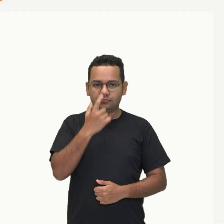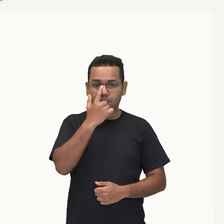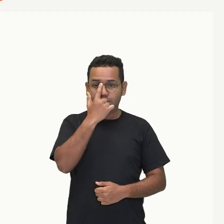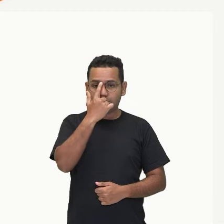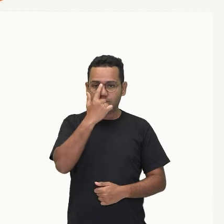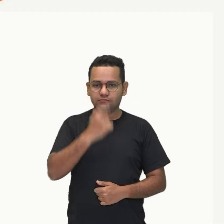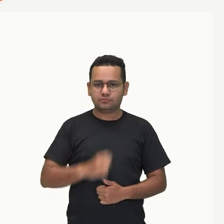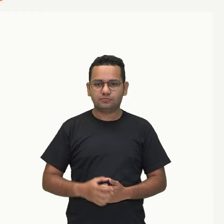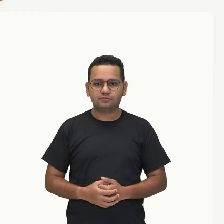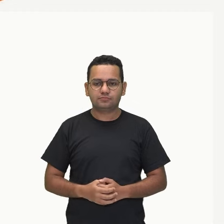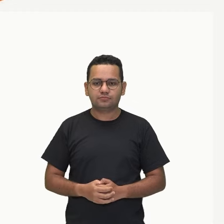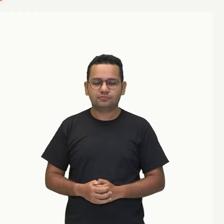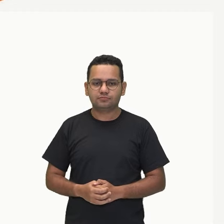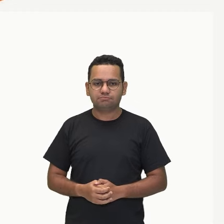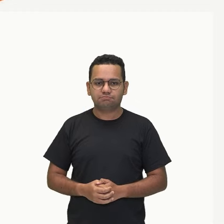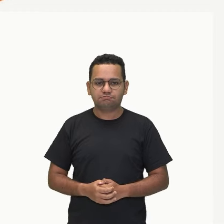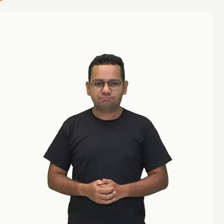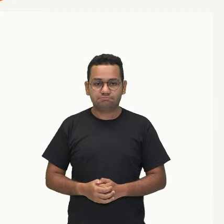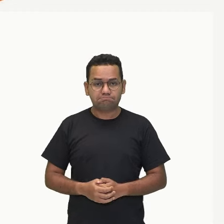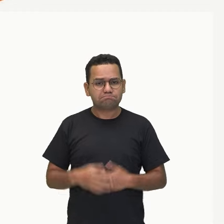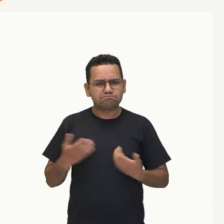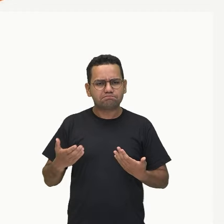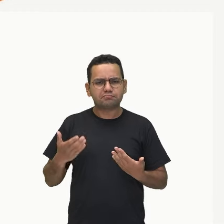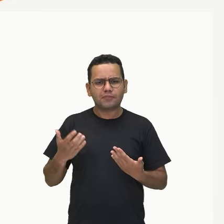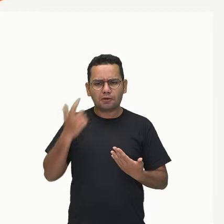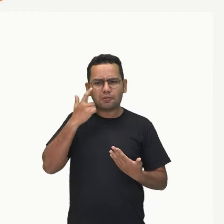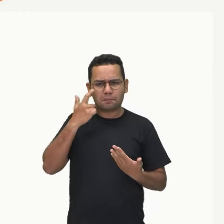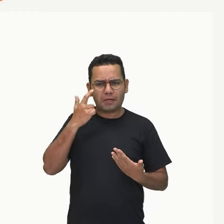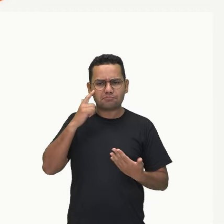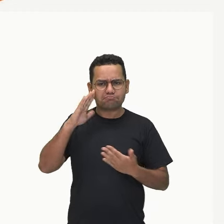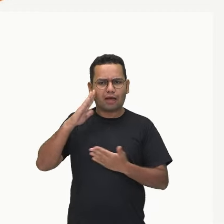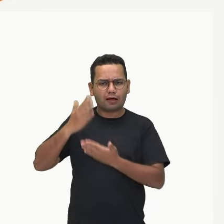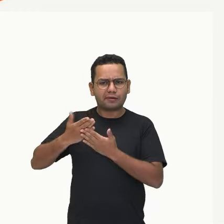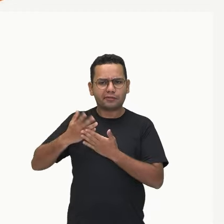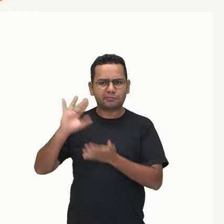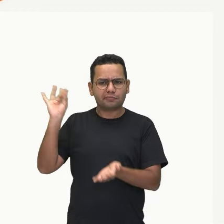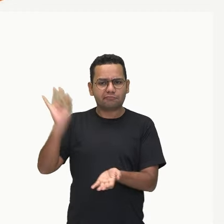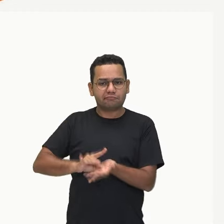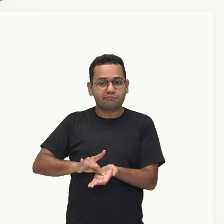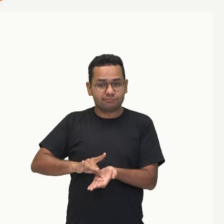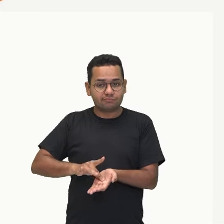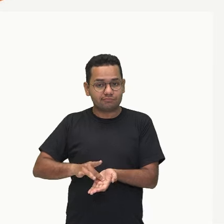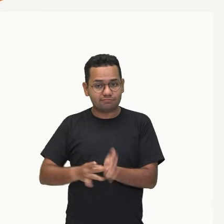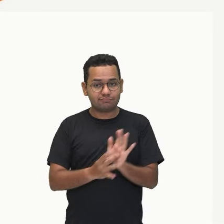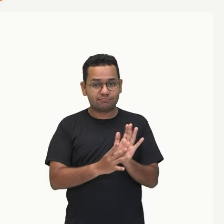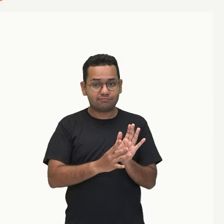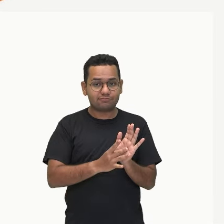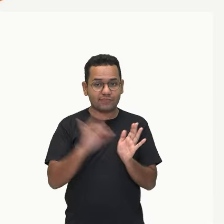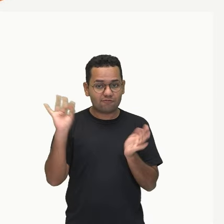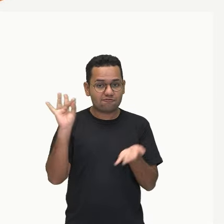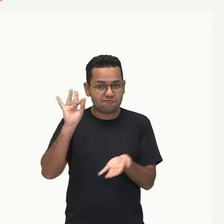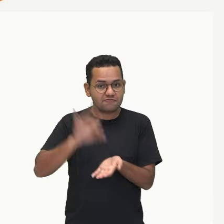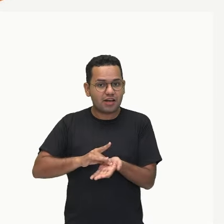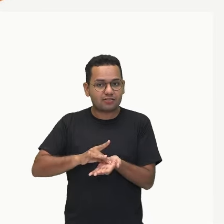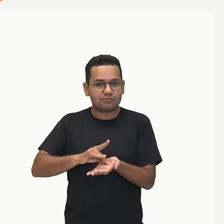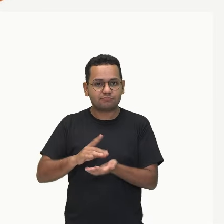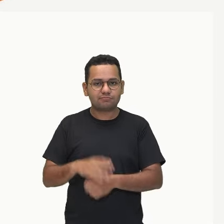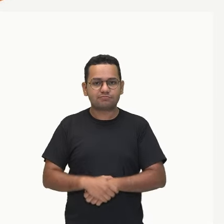que esta é uma verdade absoluta. Tá? É uma espécie de quê, gente? Vamos botar aqui em